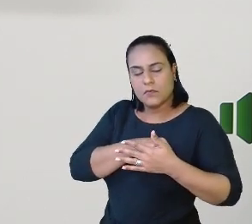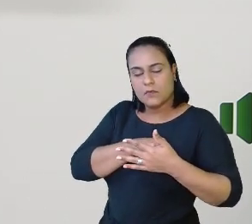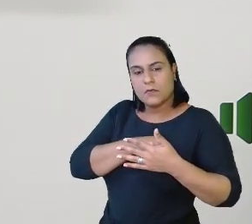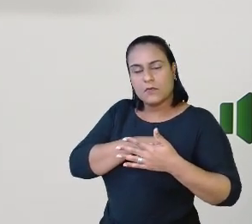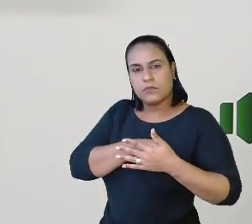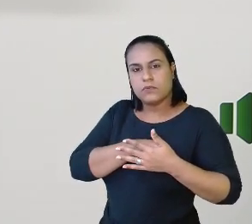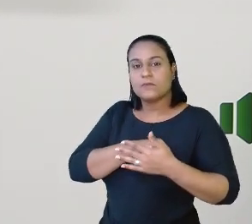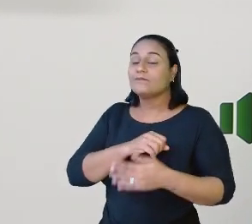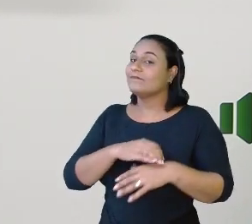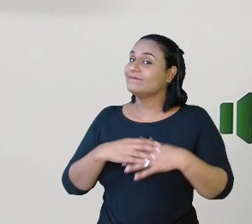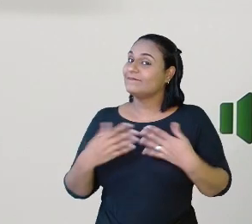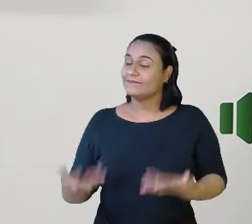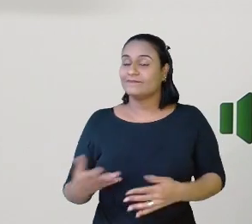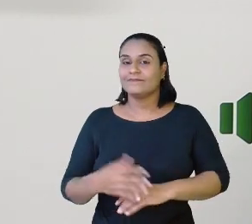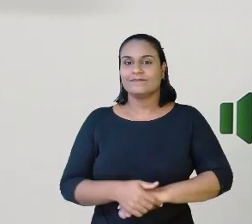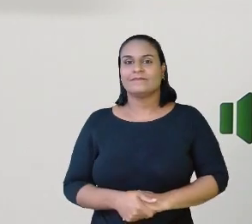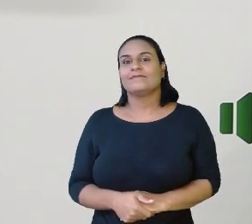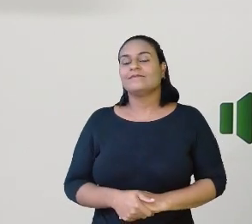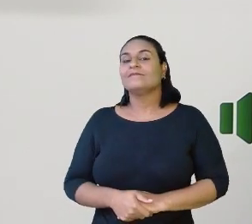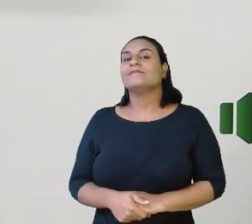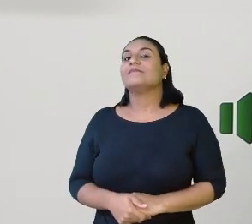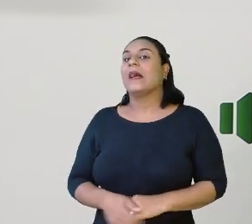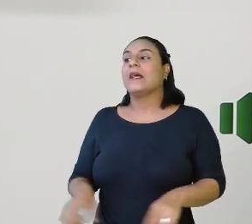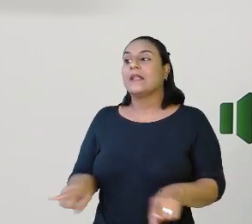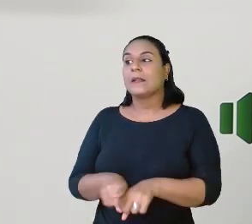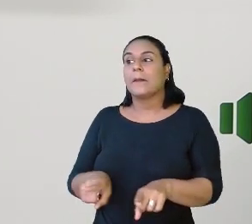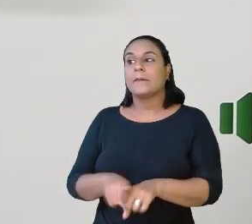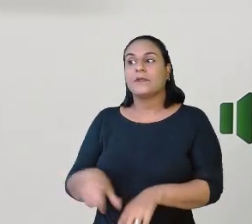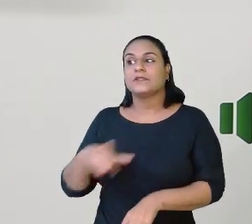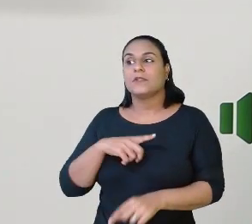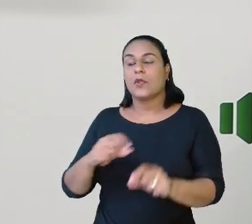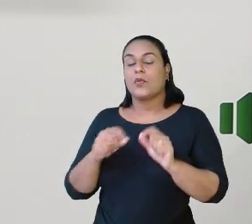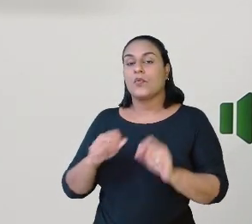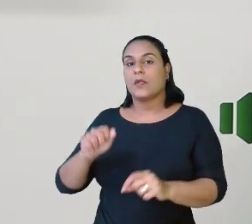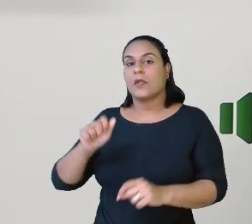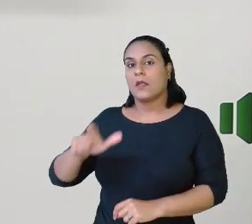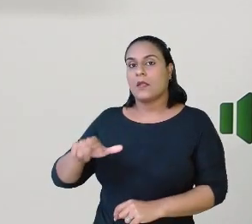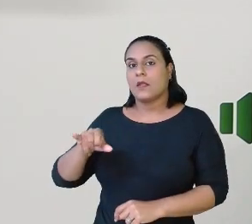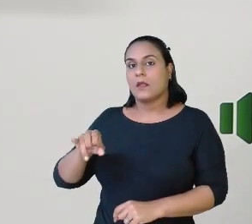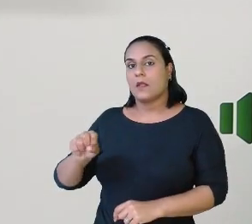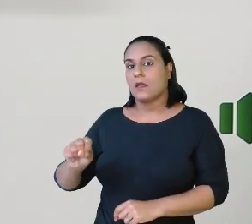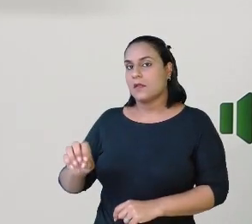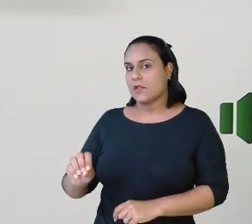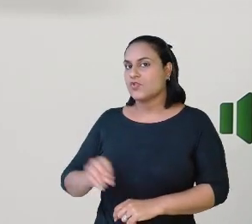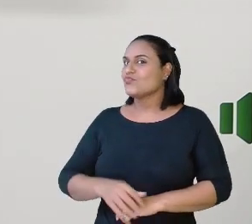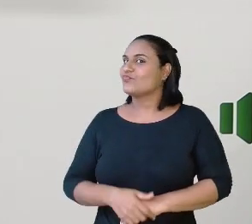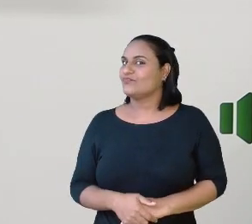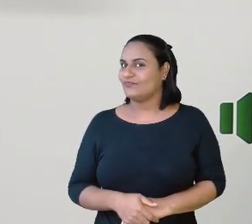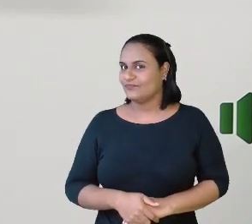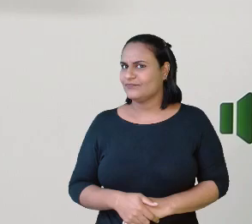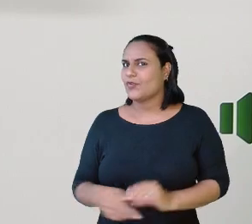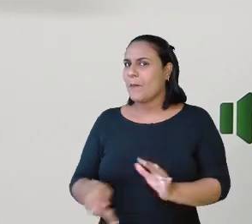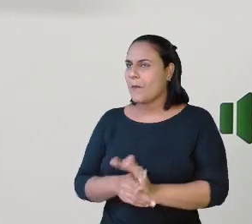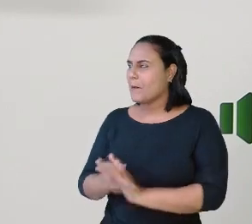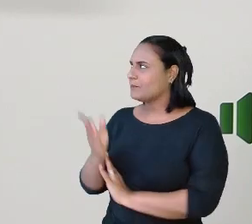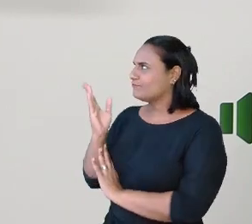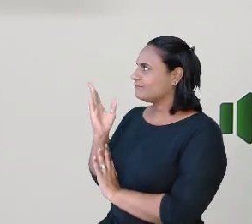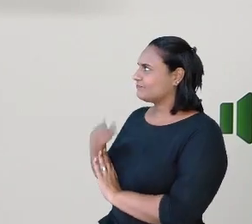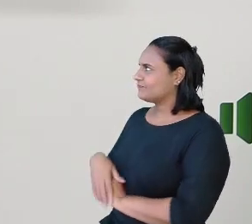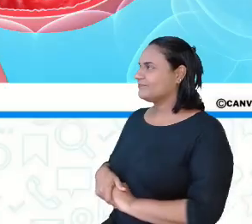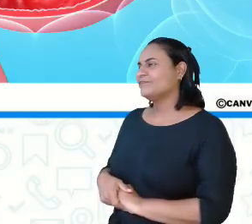coração. Bom, além disso, nós temos o liso. O próprio nome já